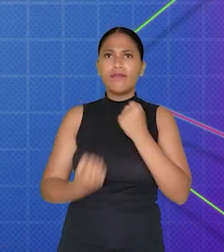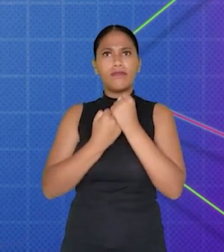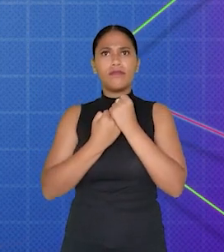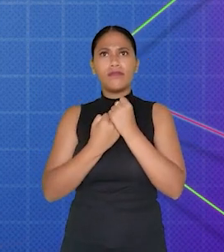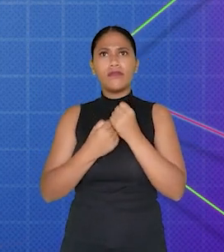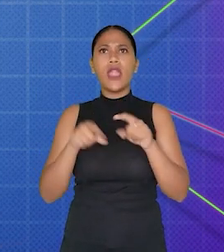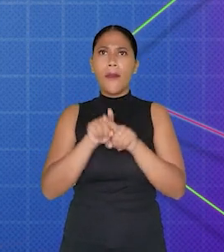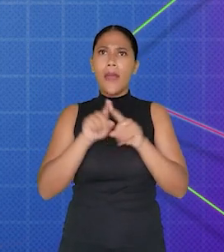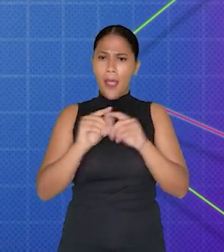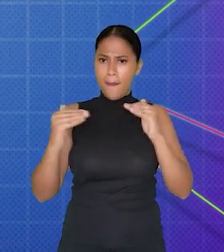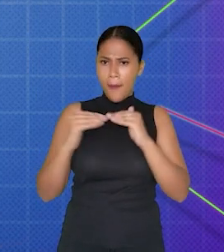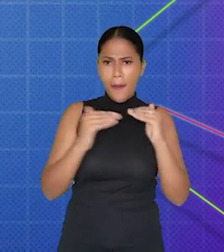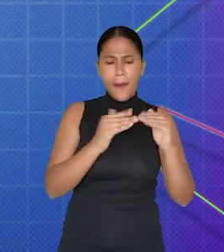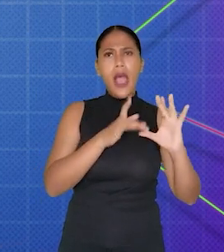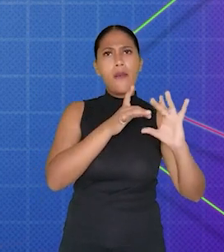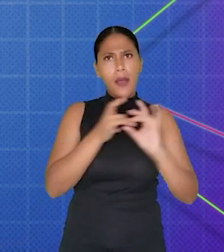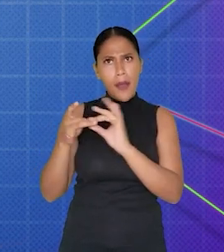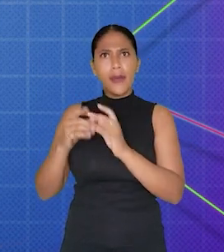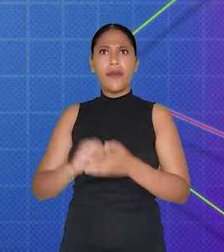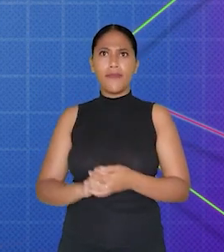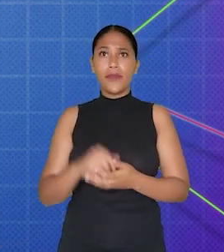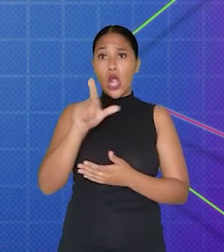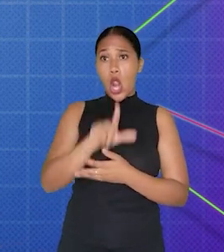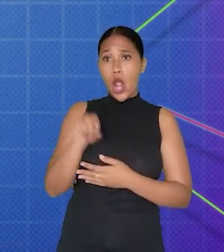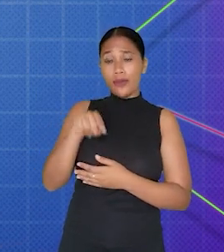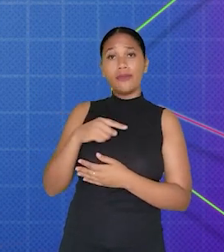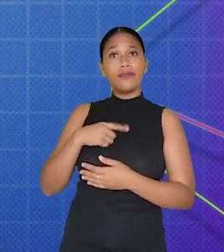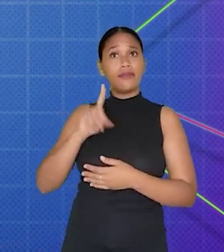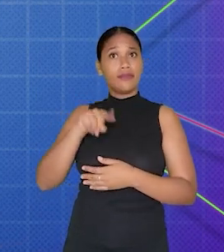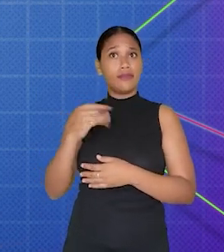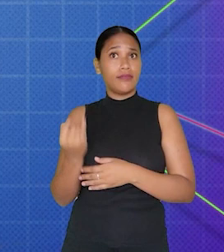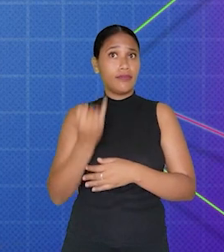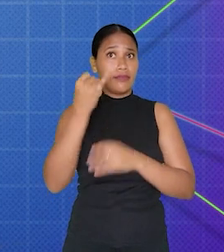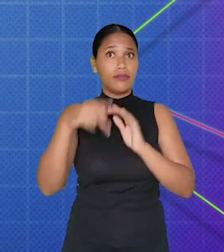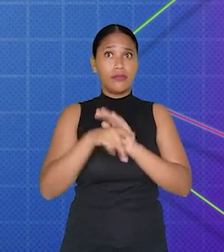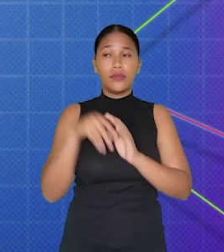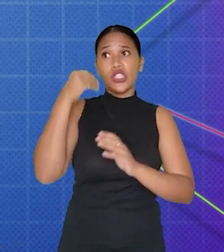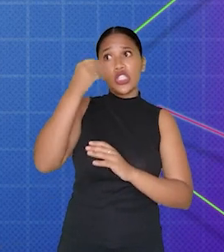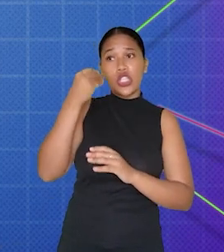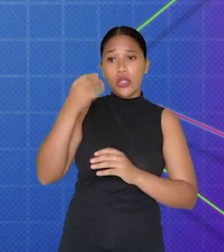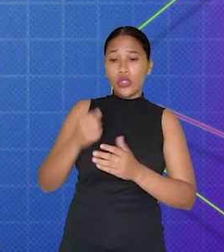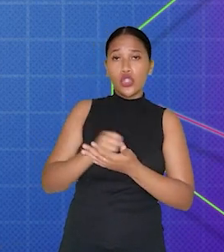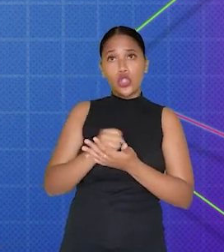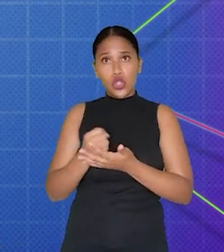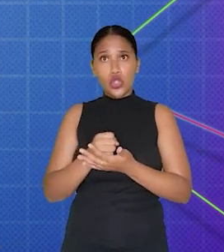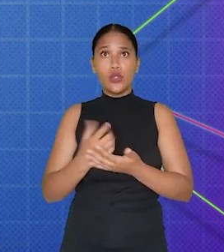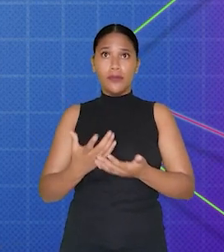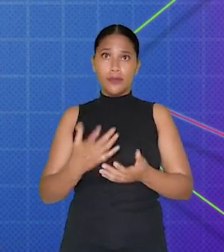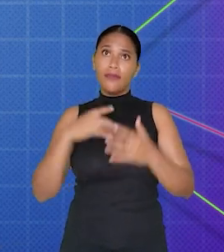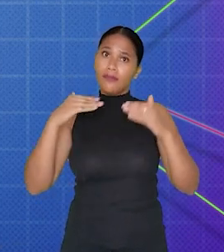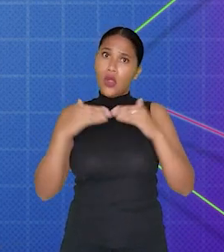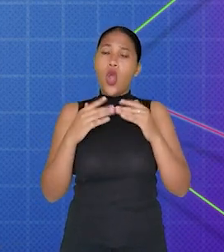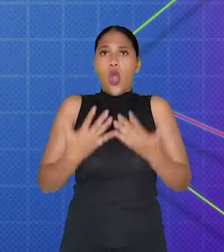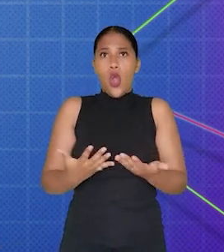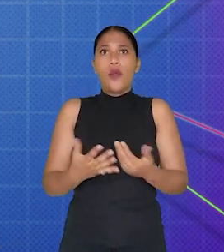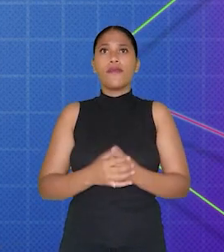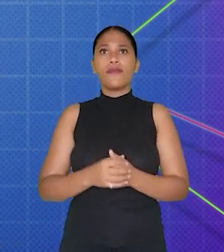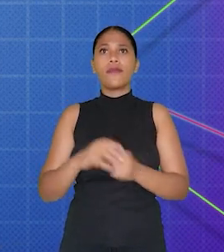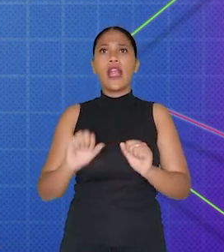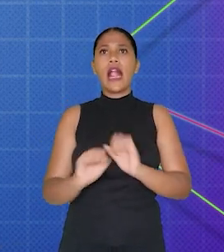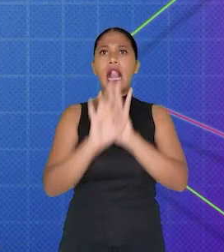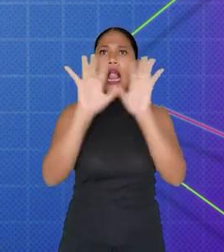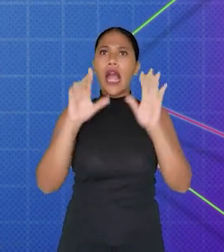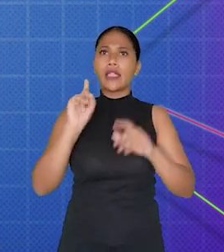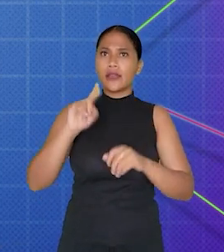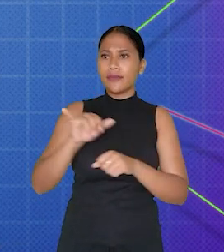para garantir a consistência e integridade do código. A lógica interna do jogo é fundamental para criar a experiência de jogo coesa e envolvente. Ela